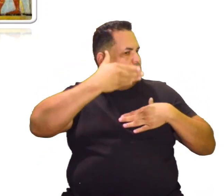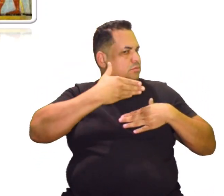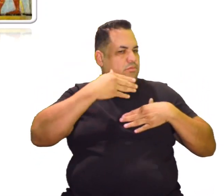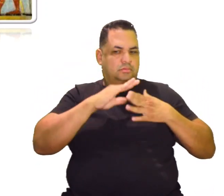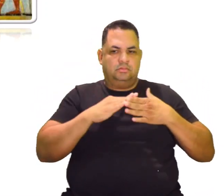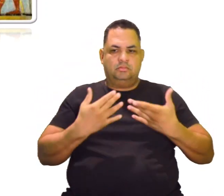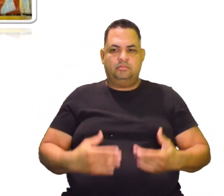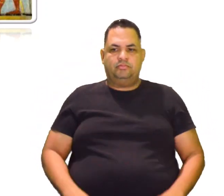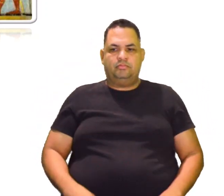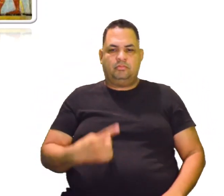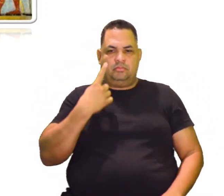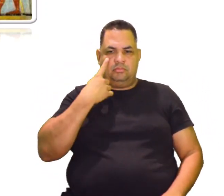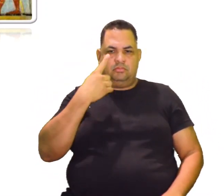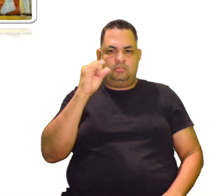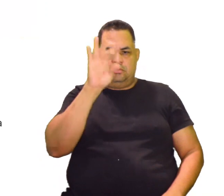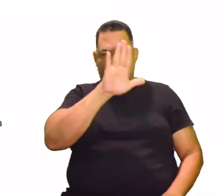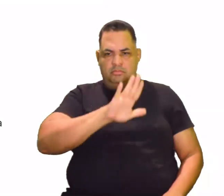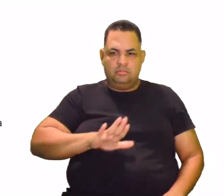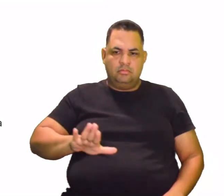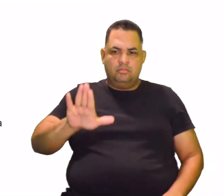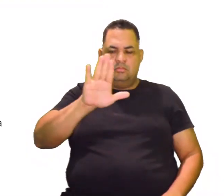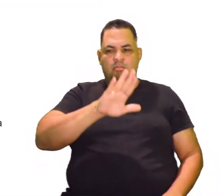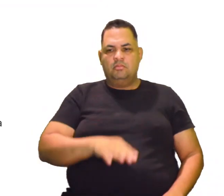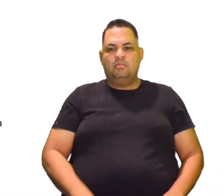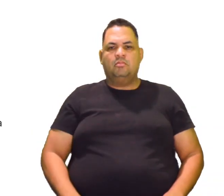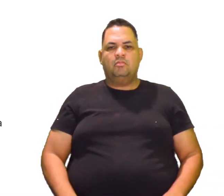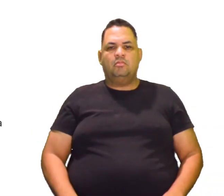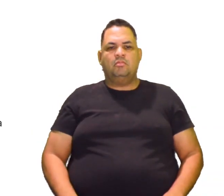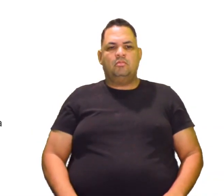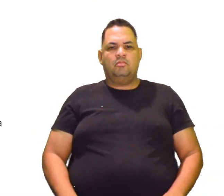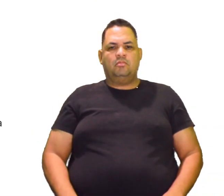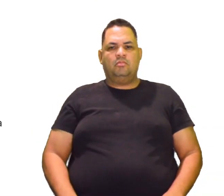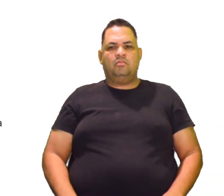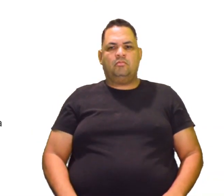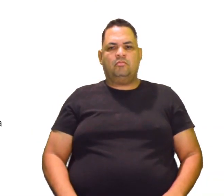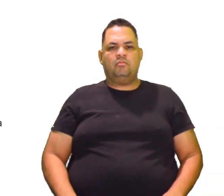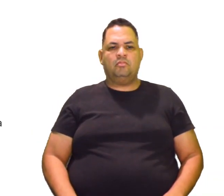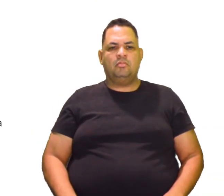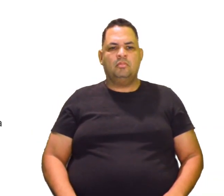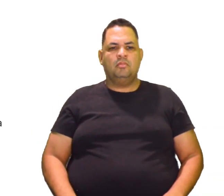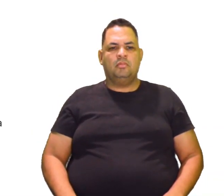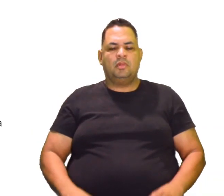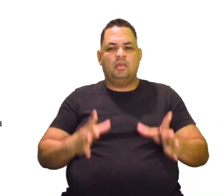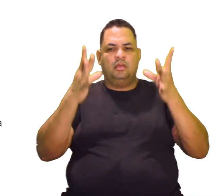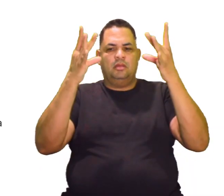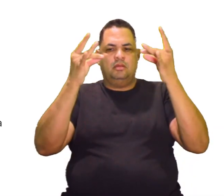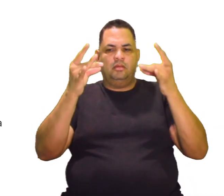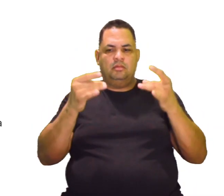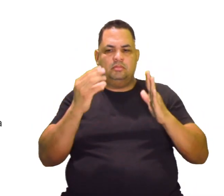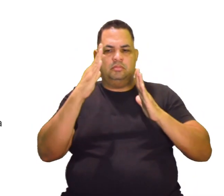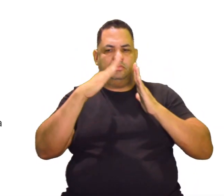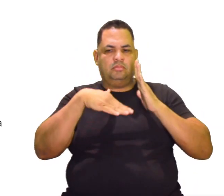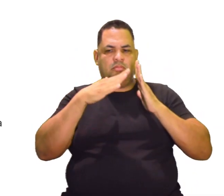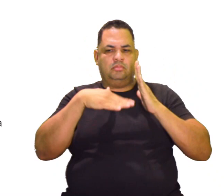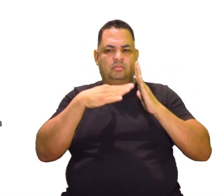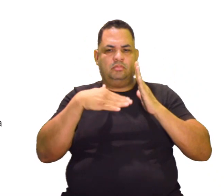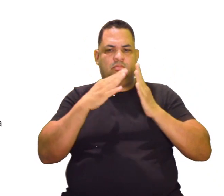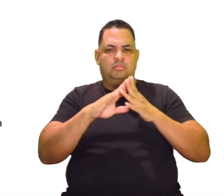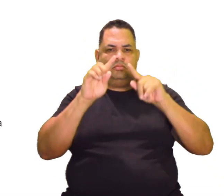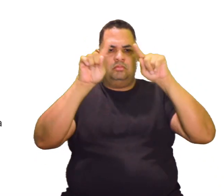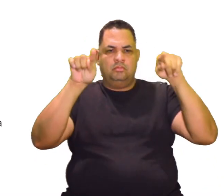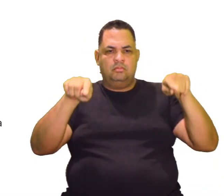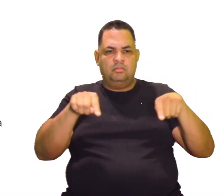nas próximas imagens. Vamos lá, vamos seguir aqui. Aqui um outro detalhe, né, da pintura.